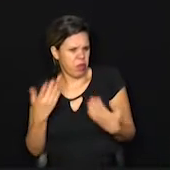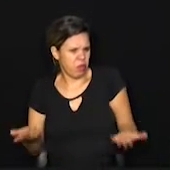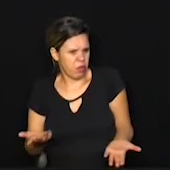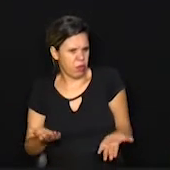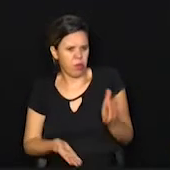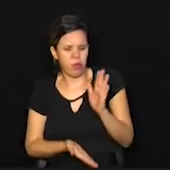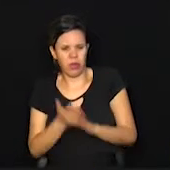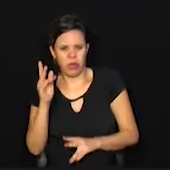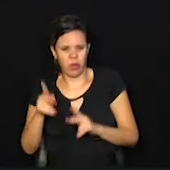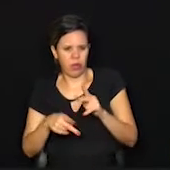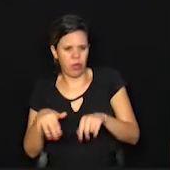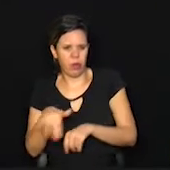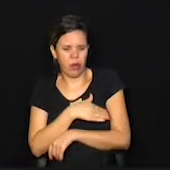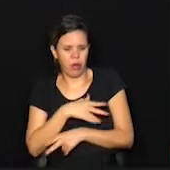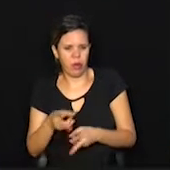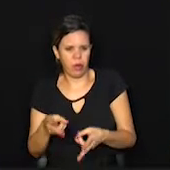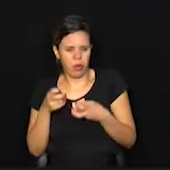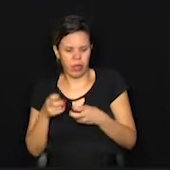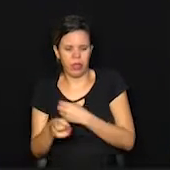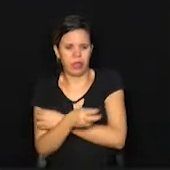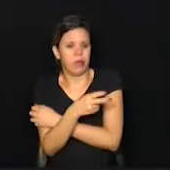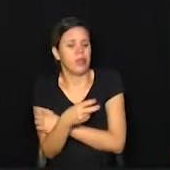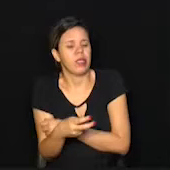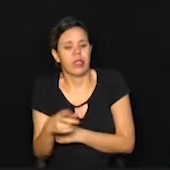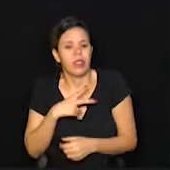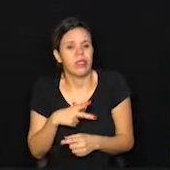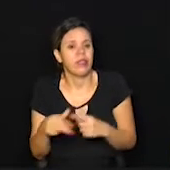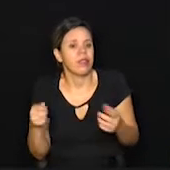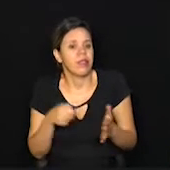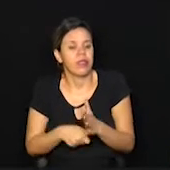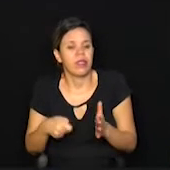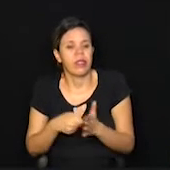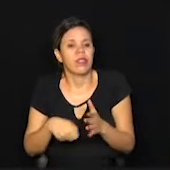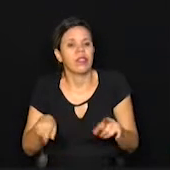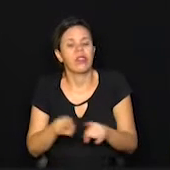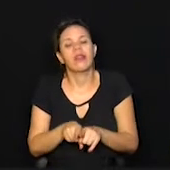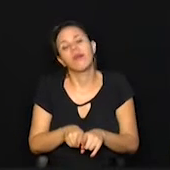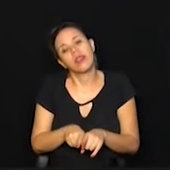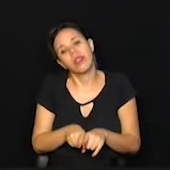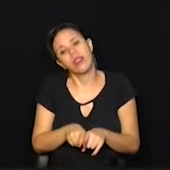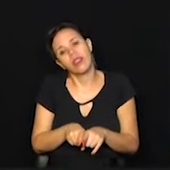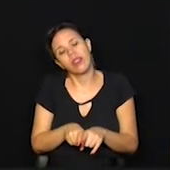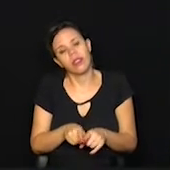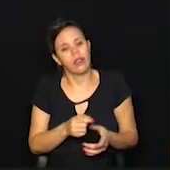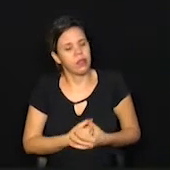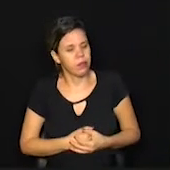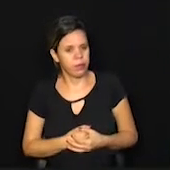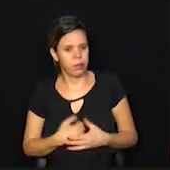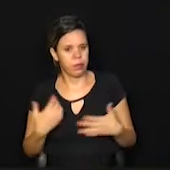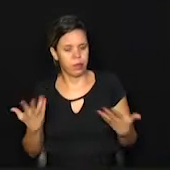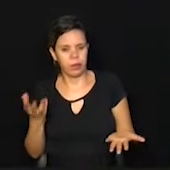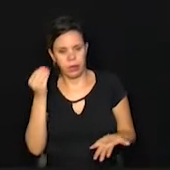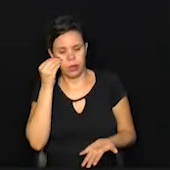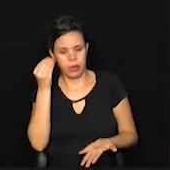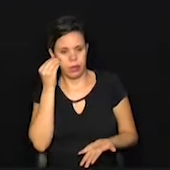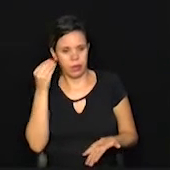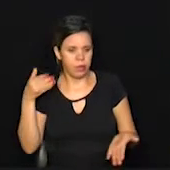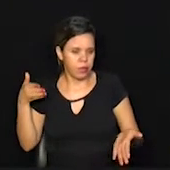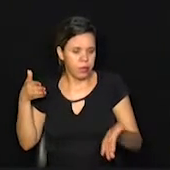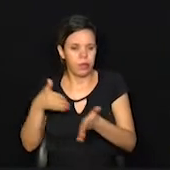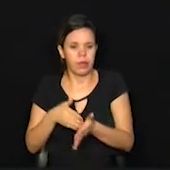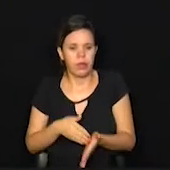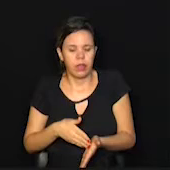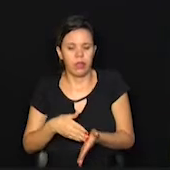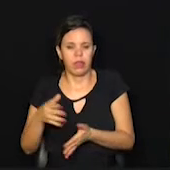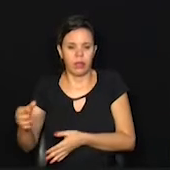foi para a rua e eles perceberam que ia ter resistência como também recuaram em parte quando eles tentaram impedir a